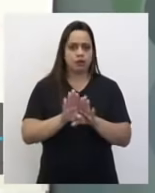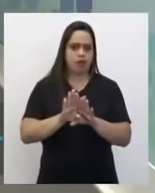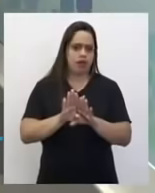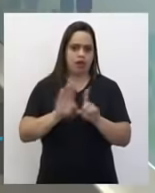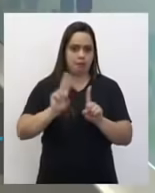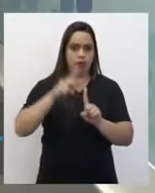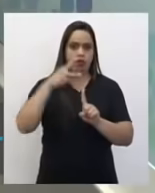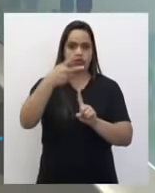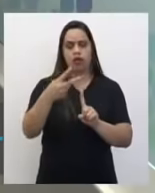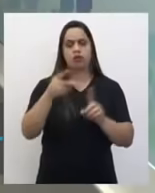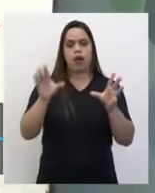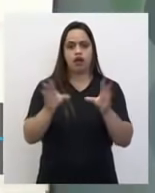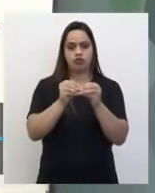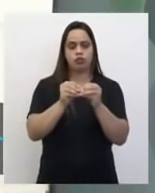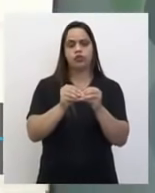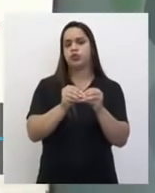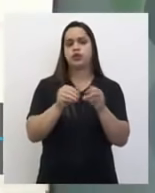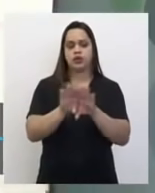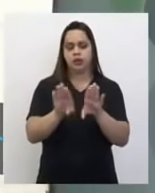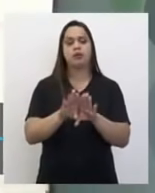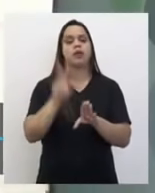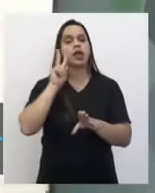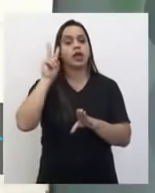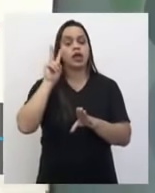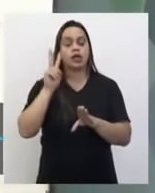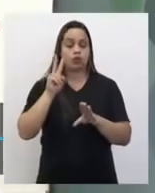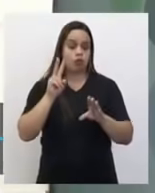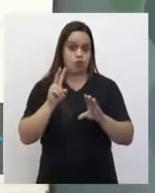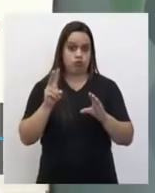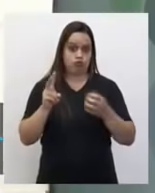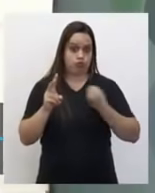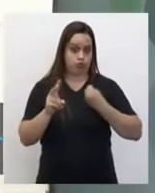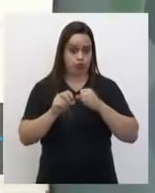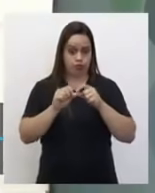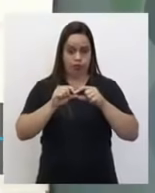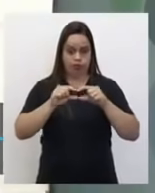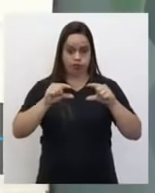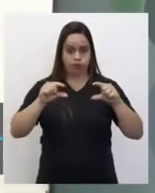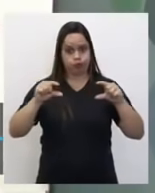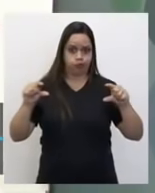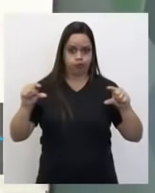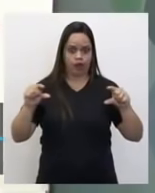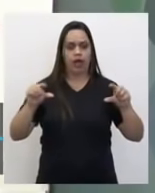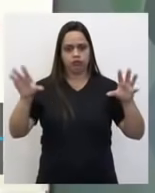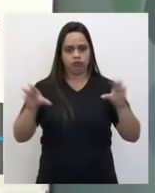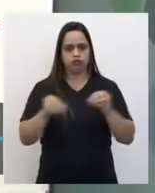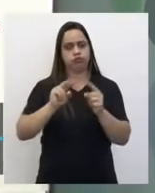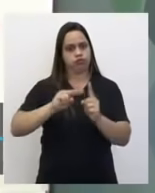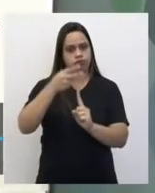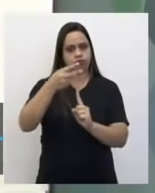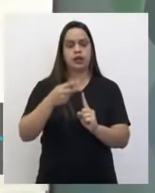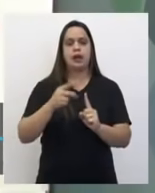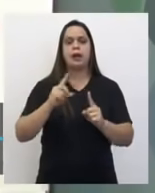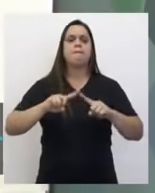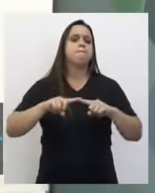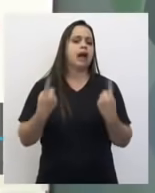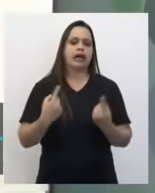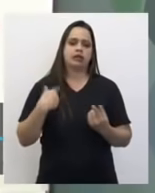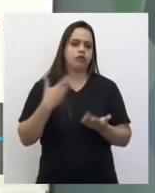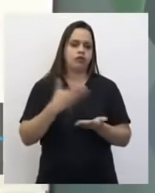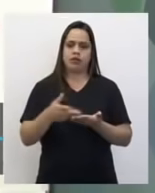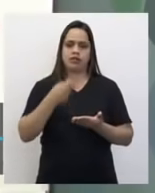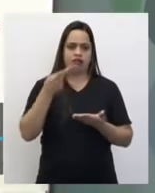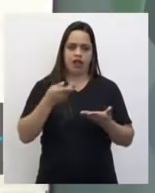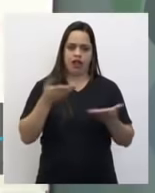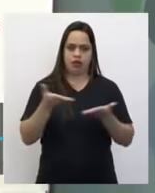diminuir o tamanho de um número visualmente, tá? Mas a gente não vai entrar nessa parte de potenciação porque aí vocês vão ver, ó, mais um